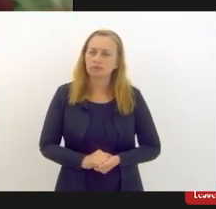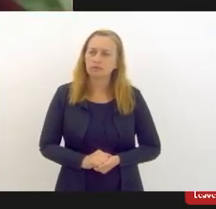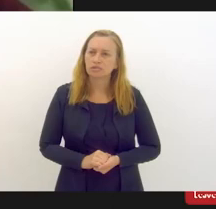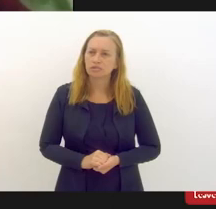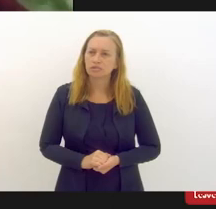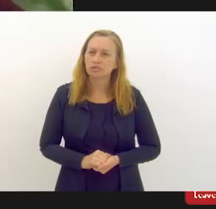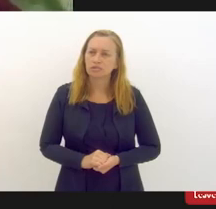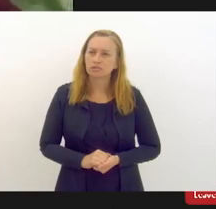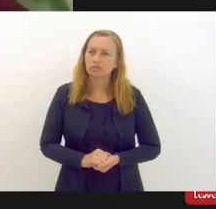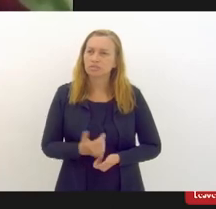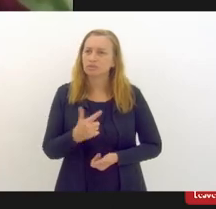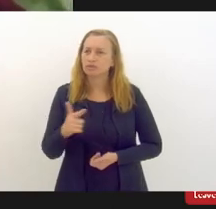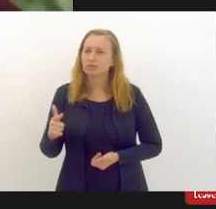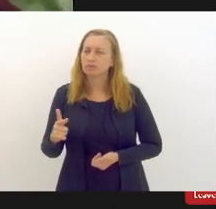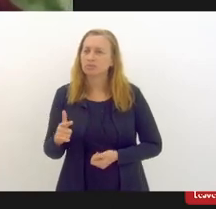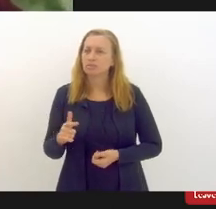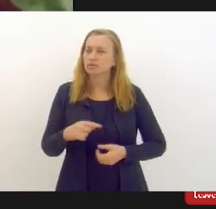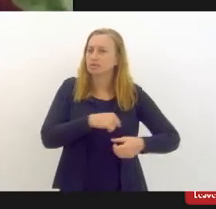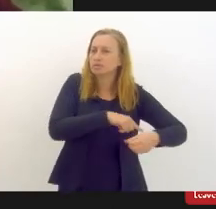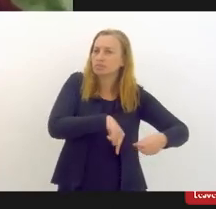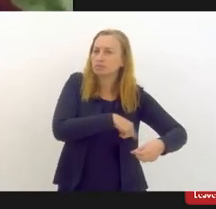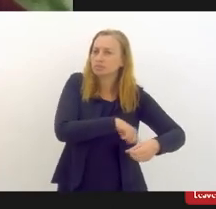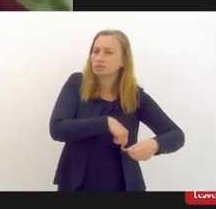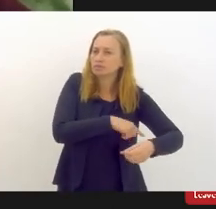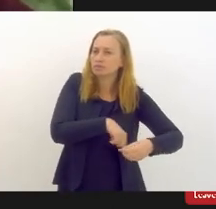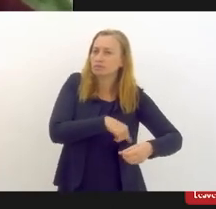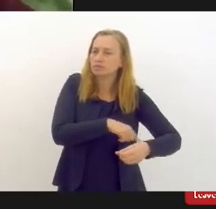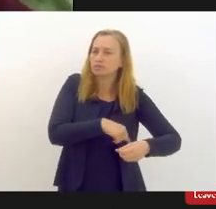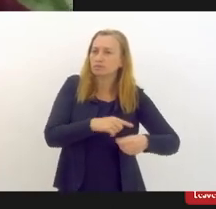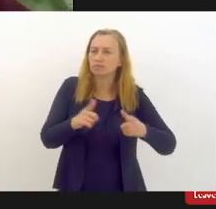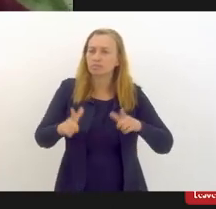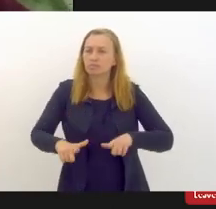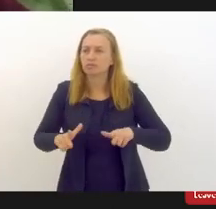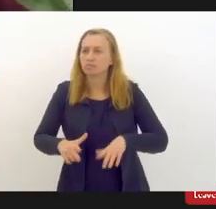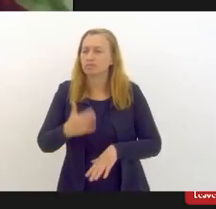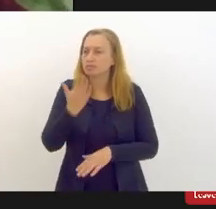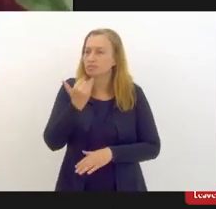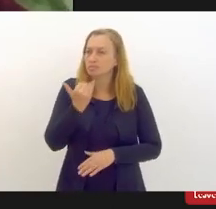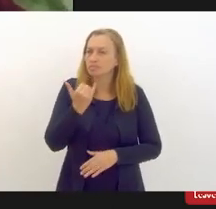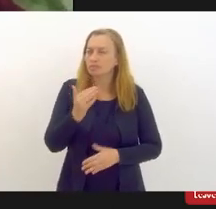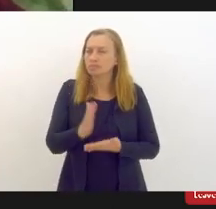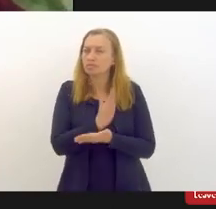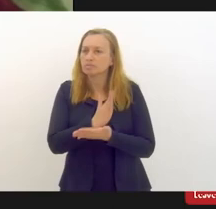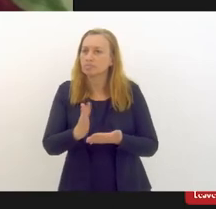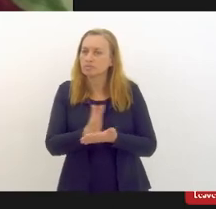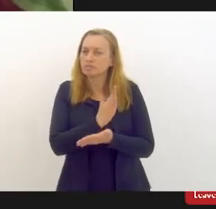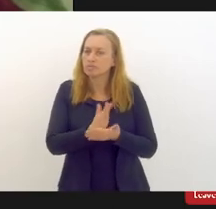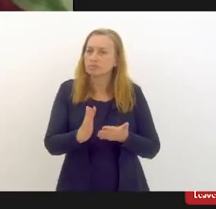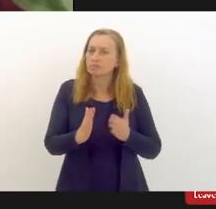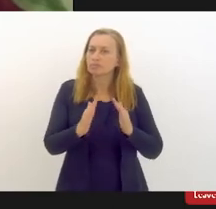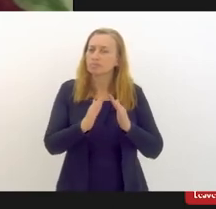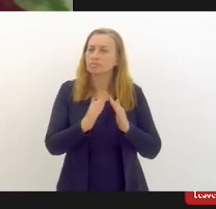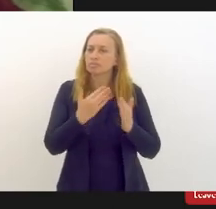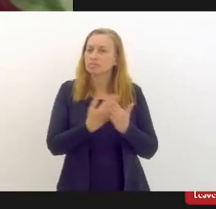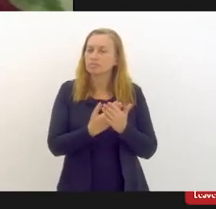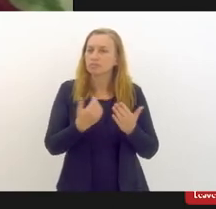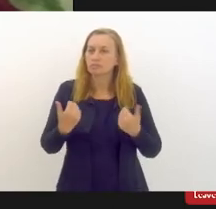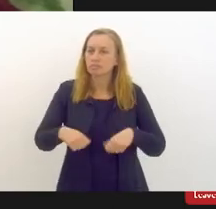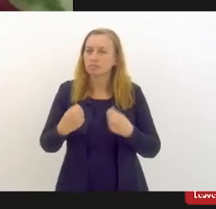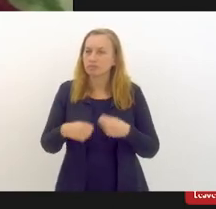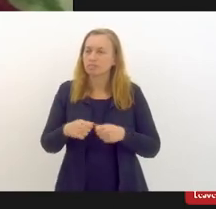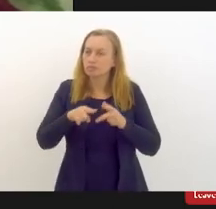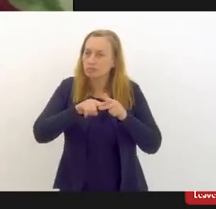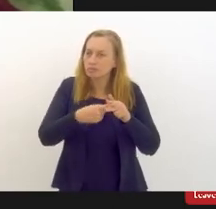sem cozinha, sem refeitórios, algumas escolas que necessitam de reparos urgentes